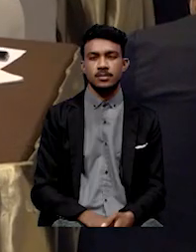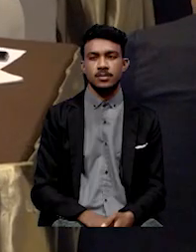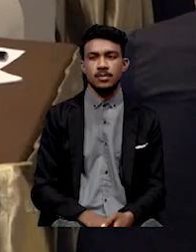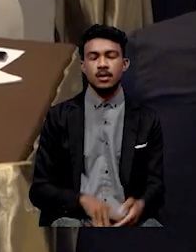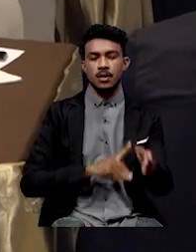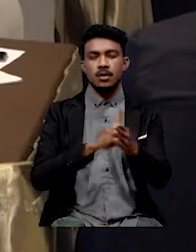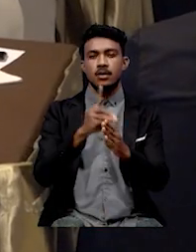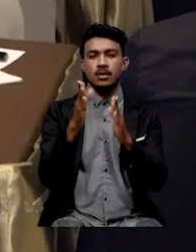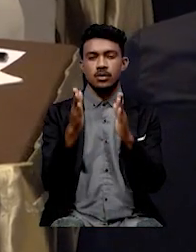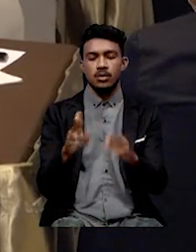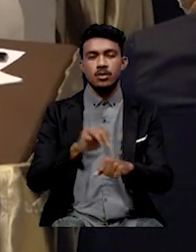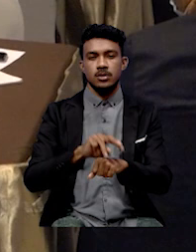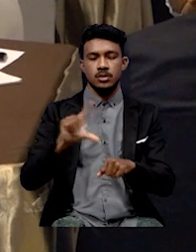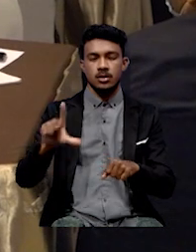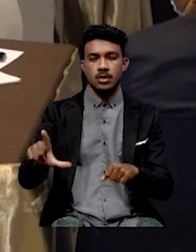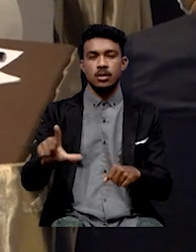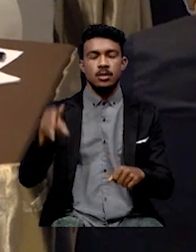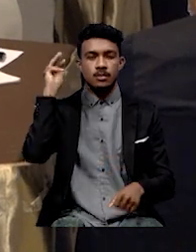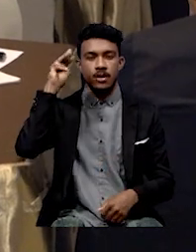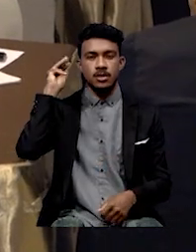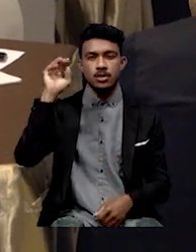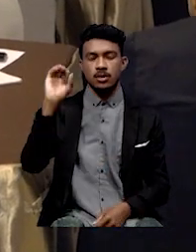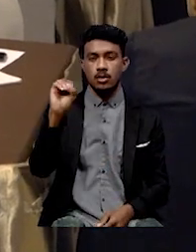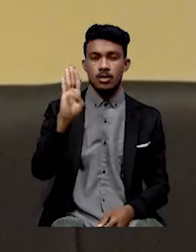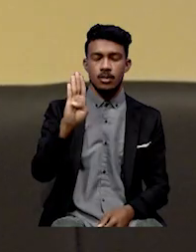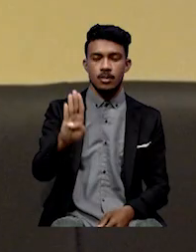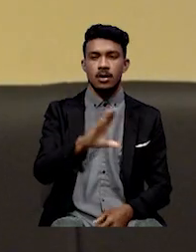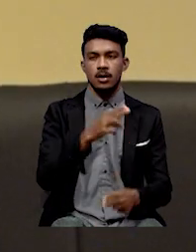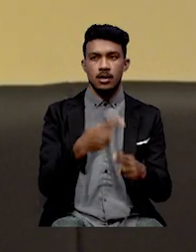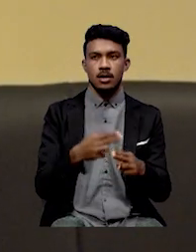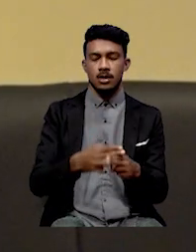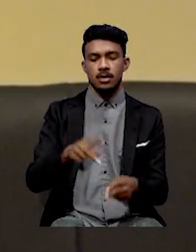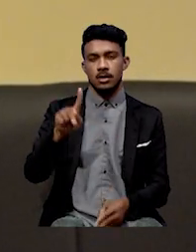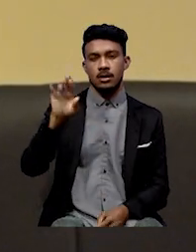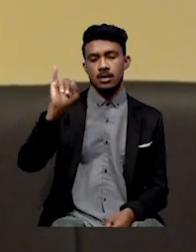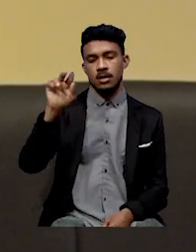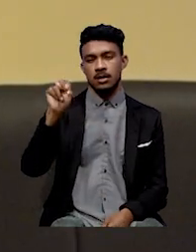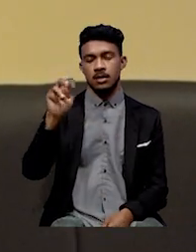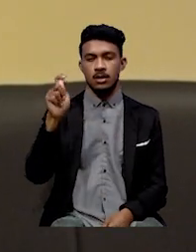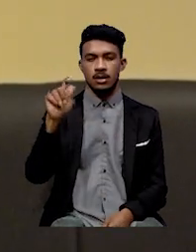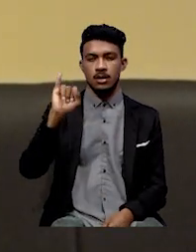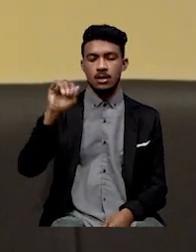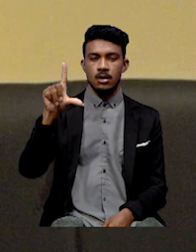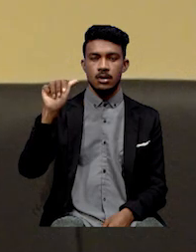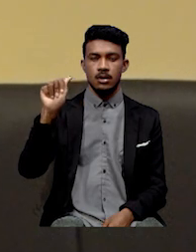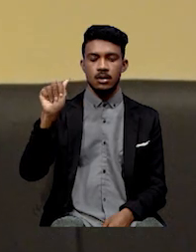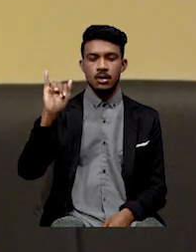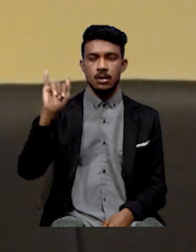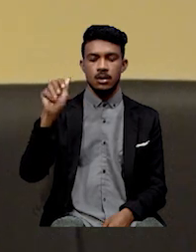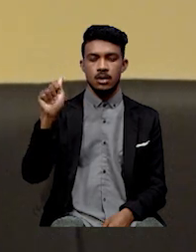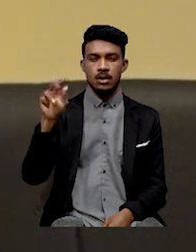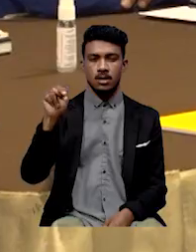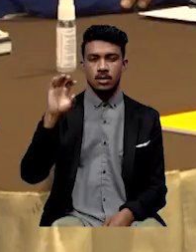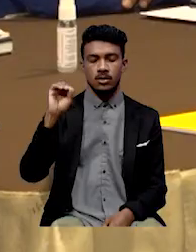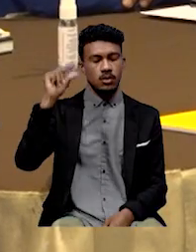Direktur Nasional Aprovisionamento Ministero Obras Publica Quintiliano Afonso Bello informa durante tina rihun rua rua nulu racing ida